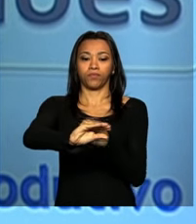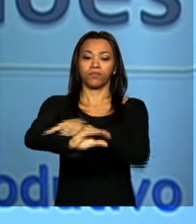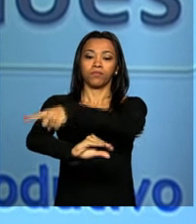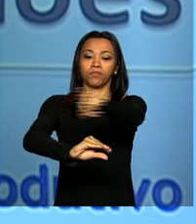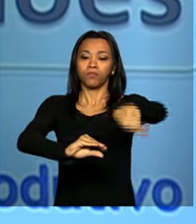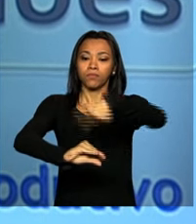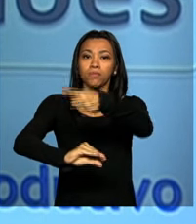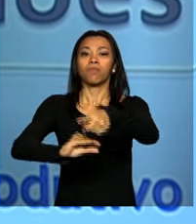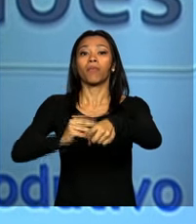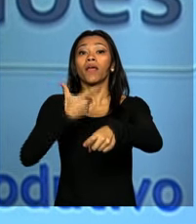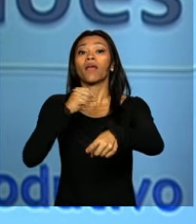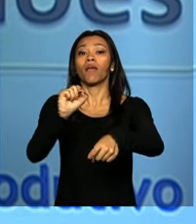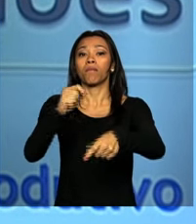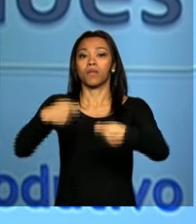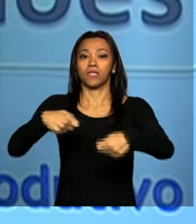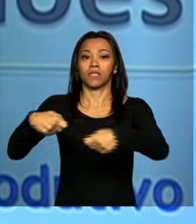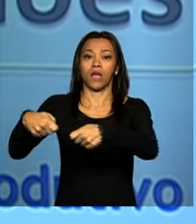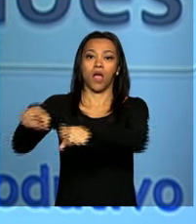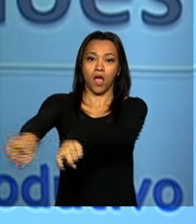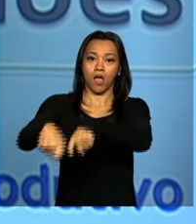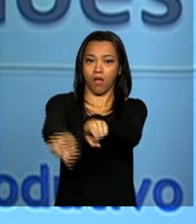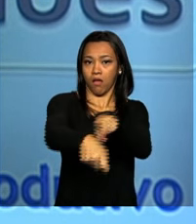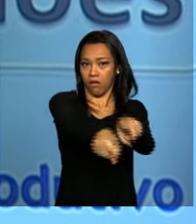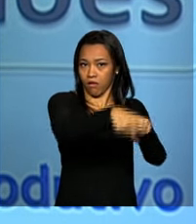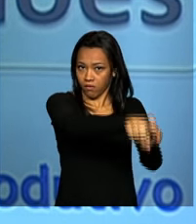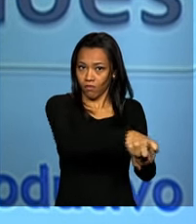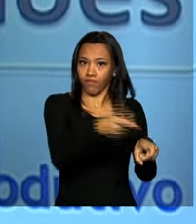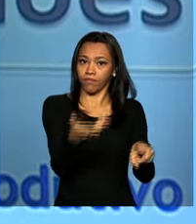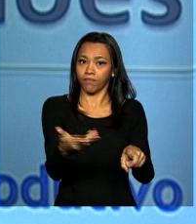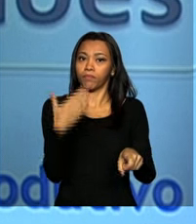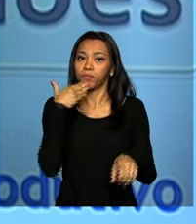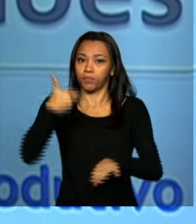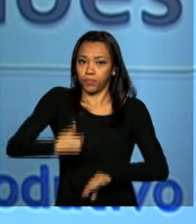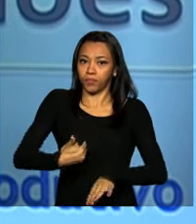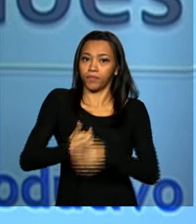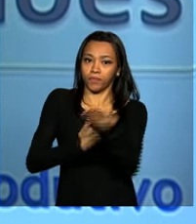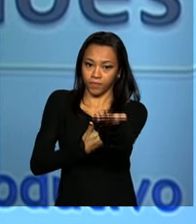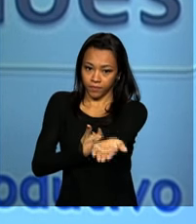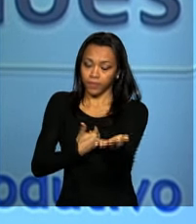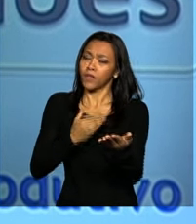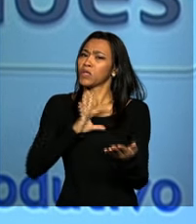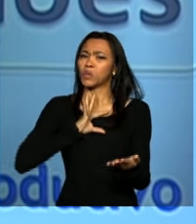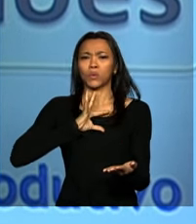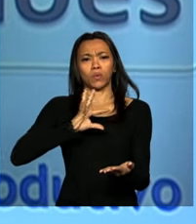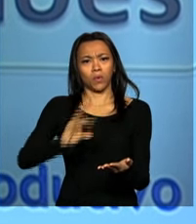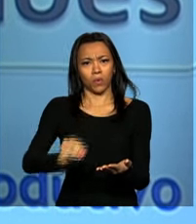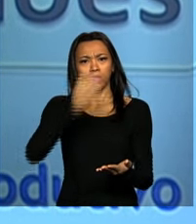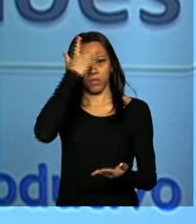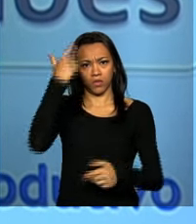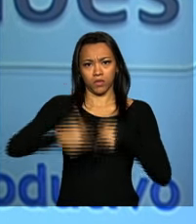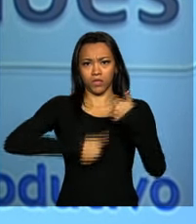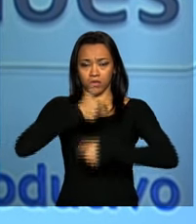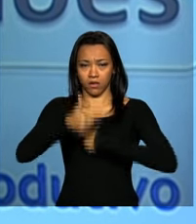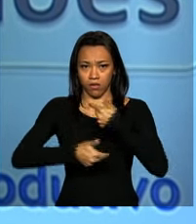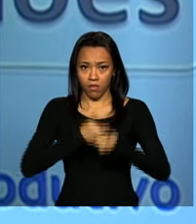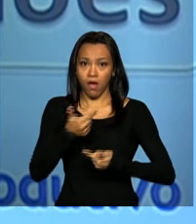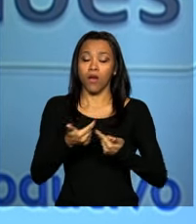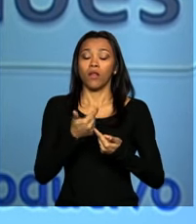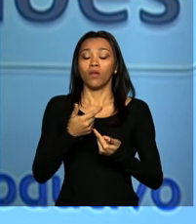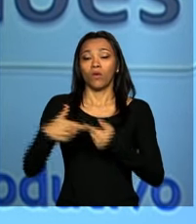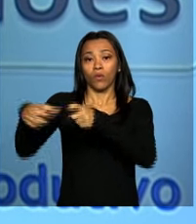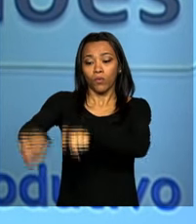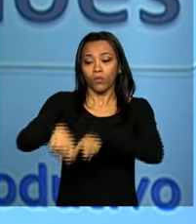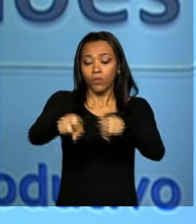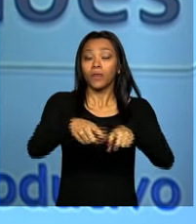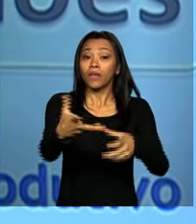vamos colocar? Não. Já colocamos. Estão à disposição de todos os agricultores brasileiros que queiram